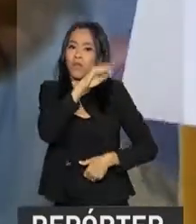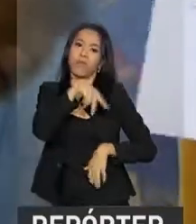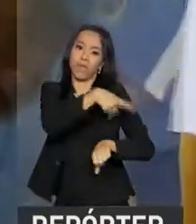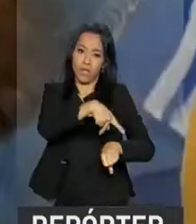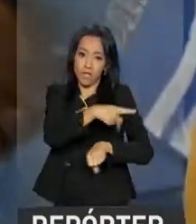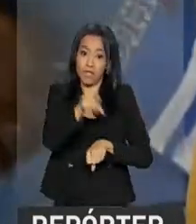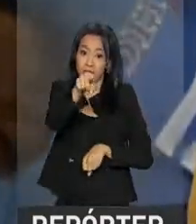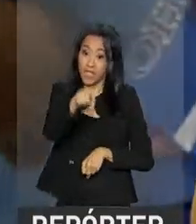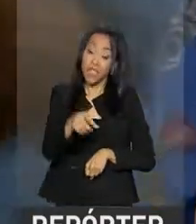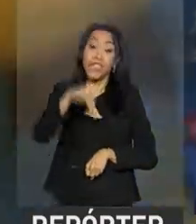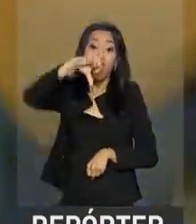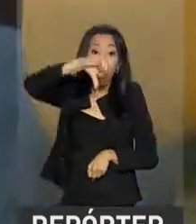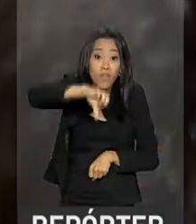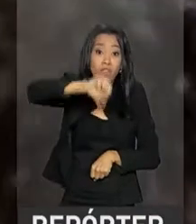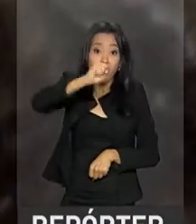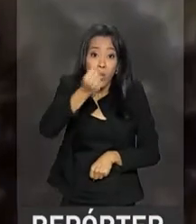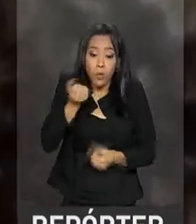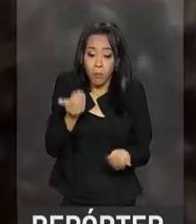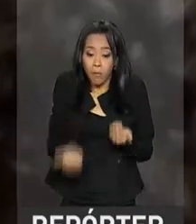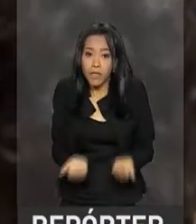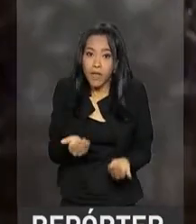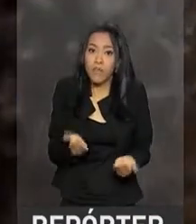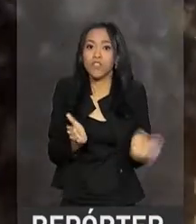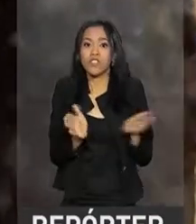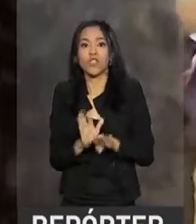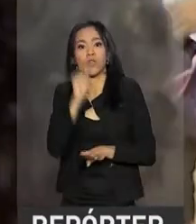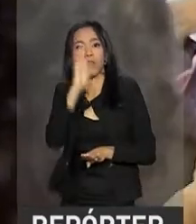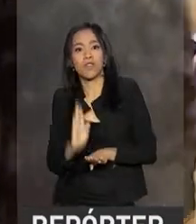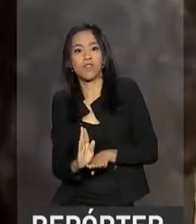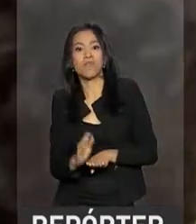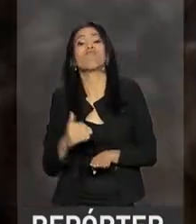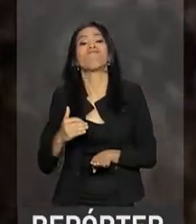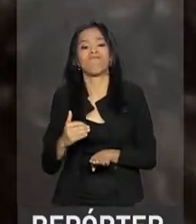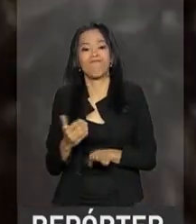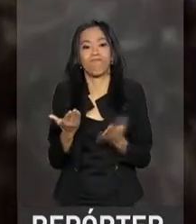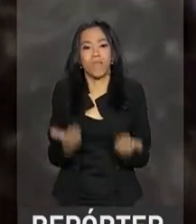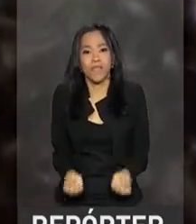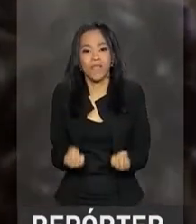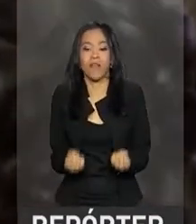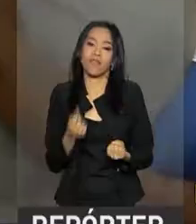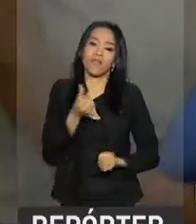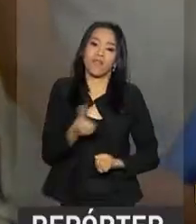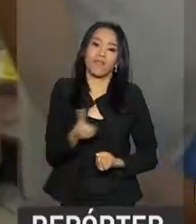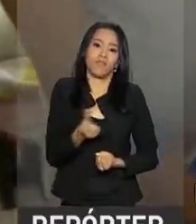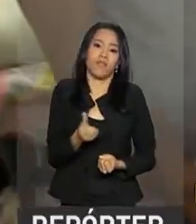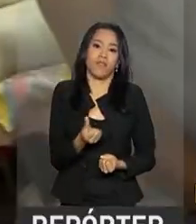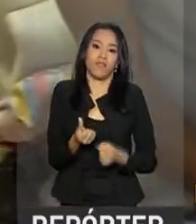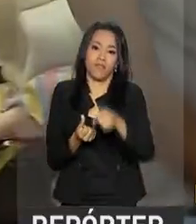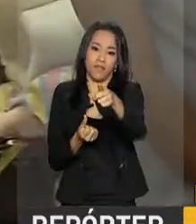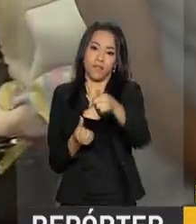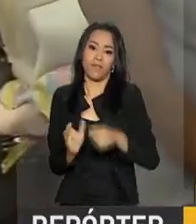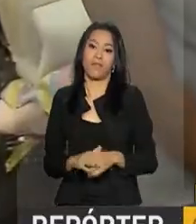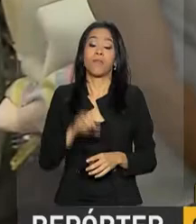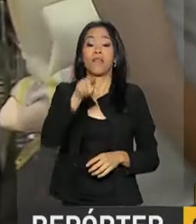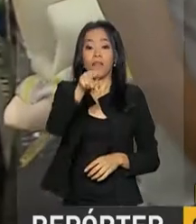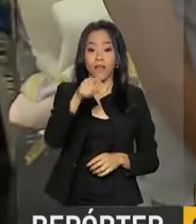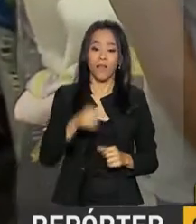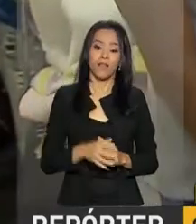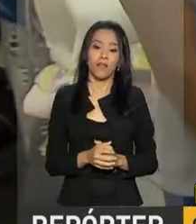que pesava 98 quilos. Quando chegou ao Brasil, estava com 66. Desta pessoa que está aqui, que